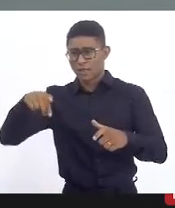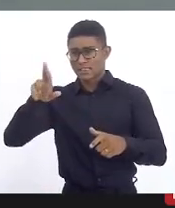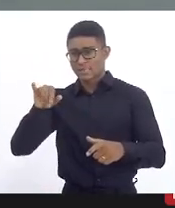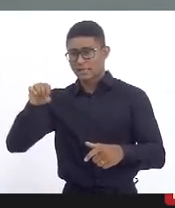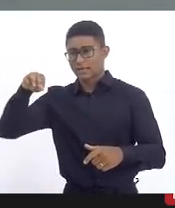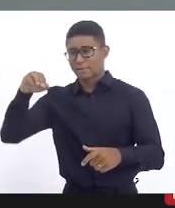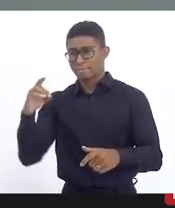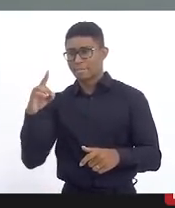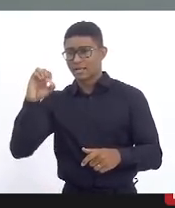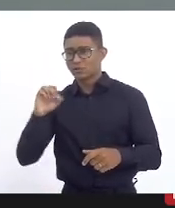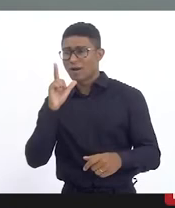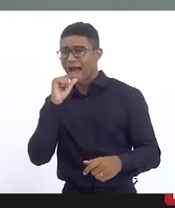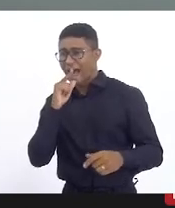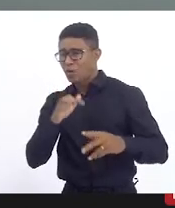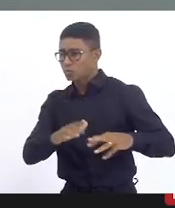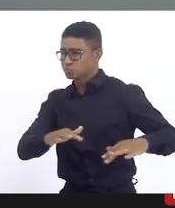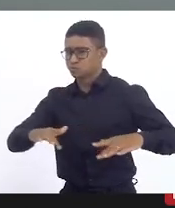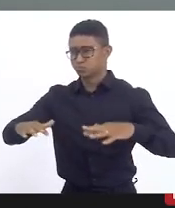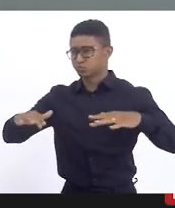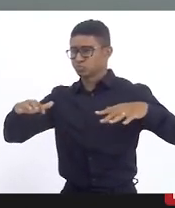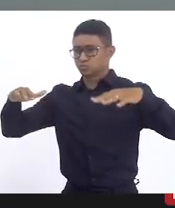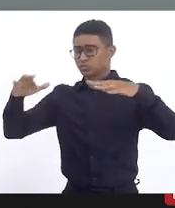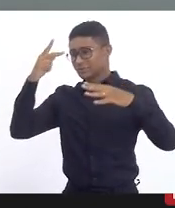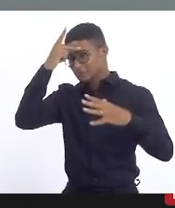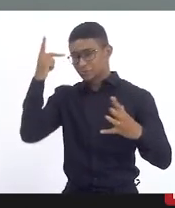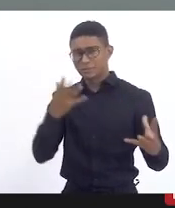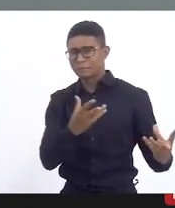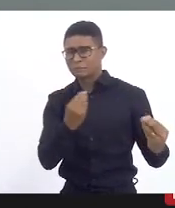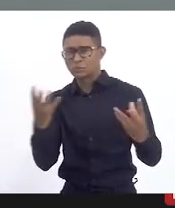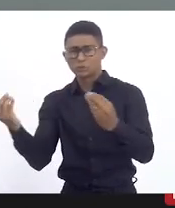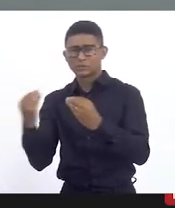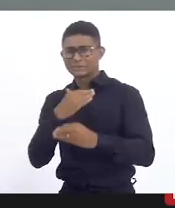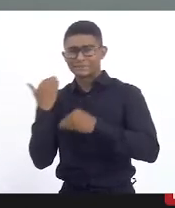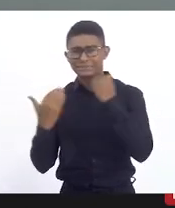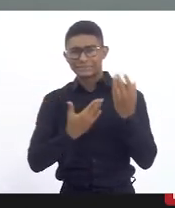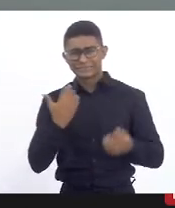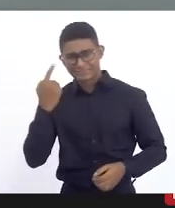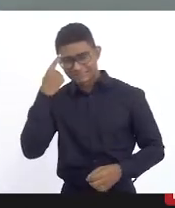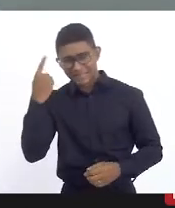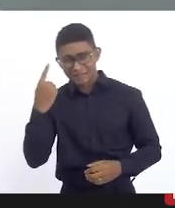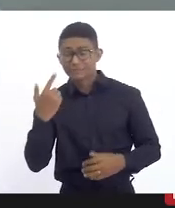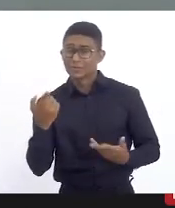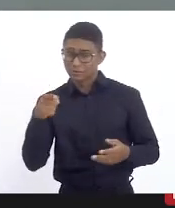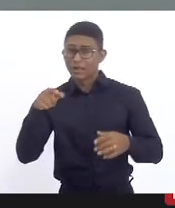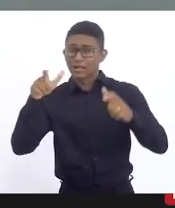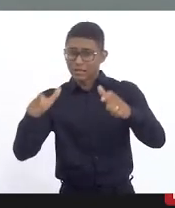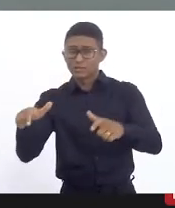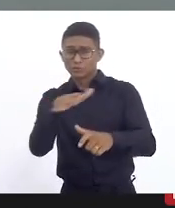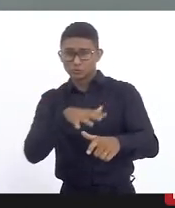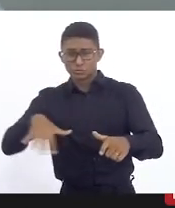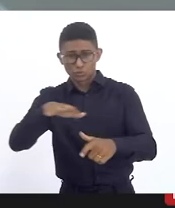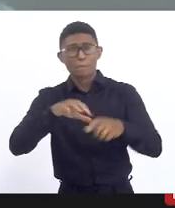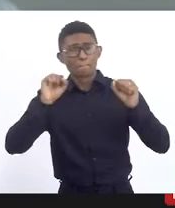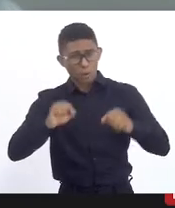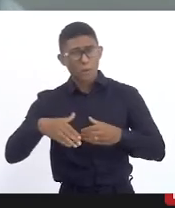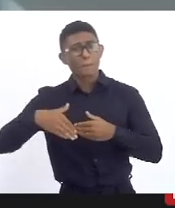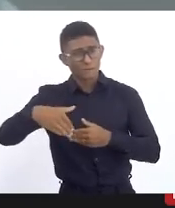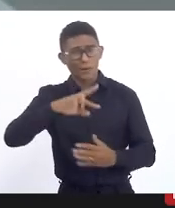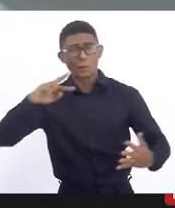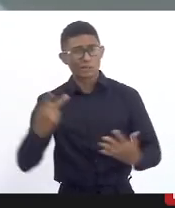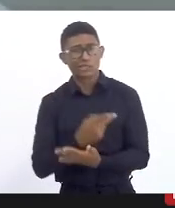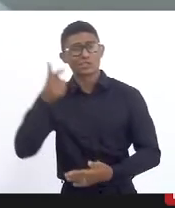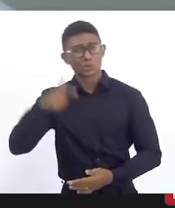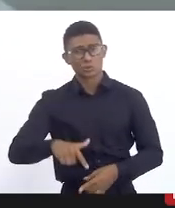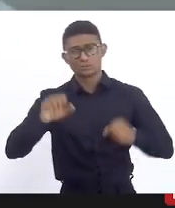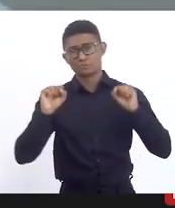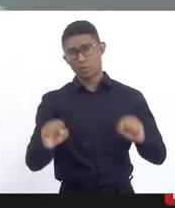morreu, gente inundou, e aquela região pode ser suscetível a inundações, e você vai botar como solução uma